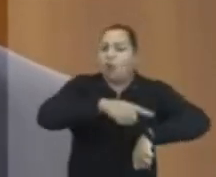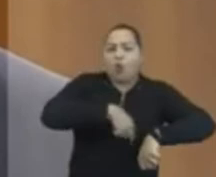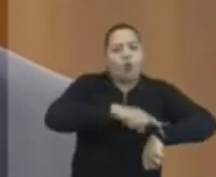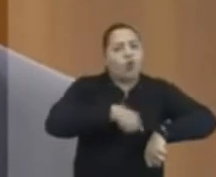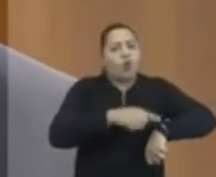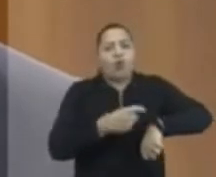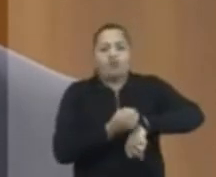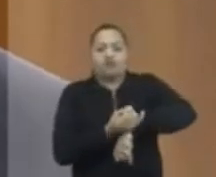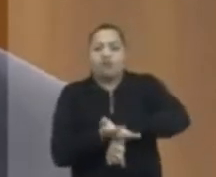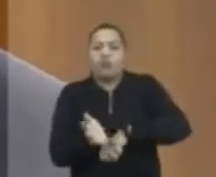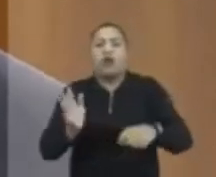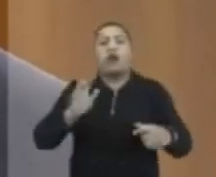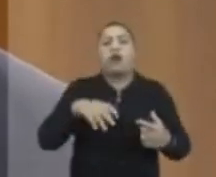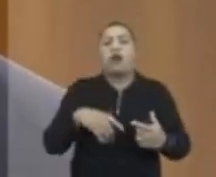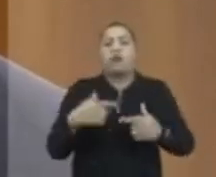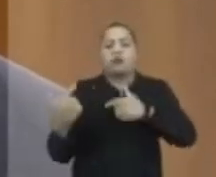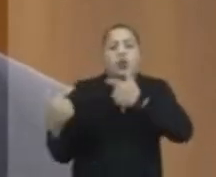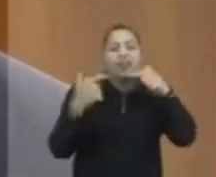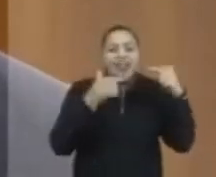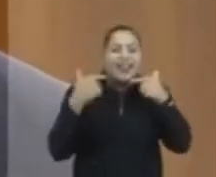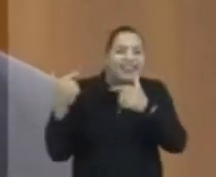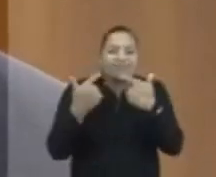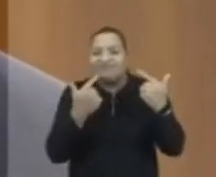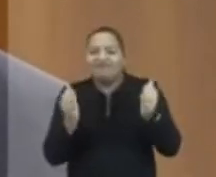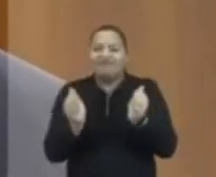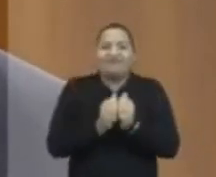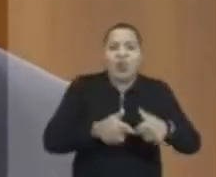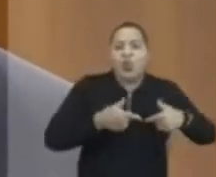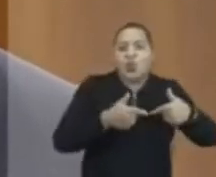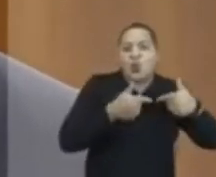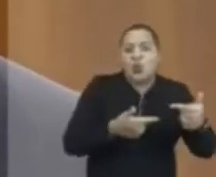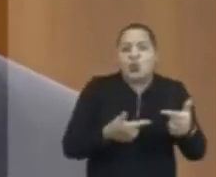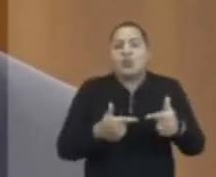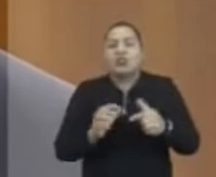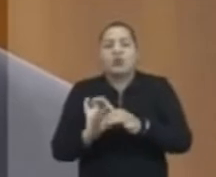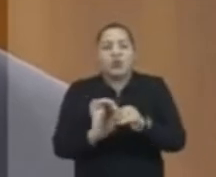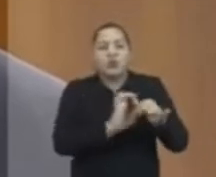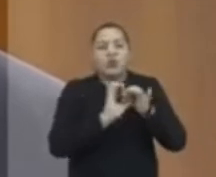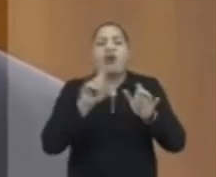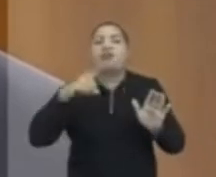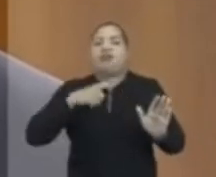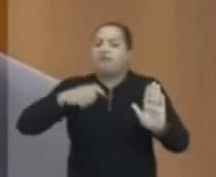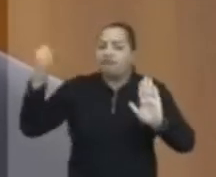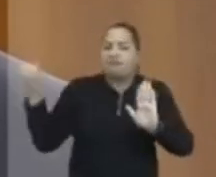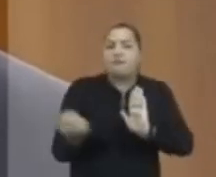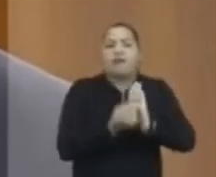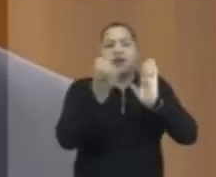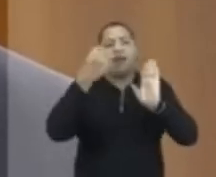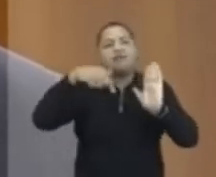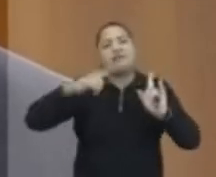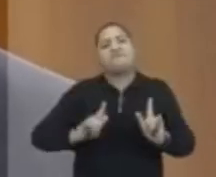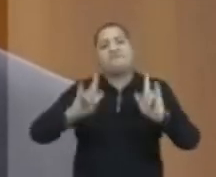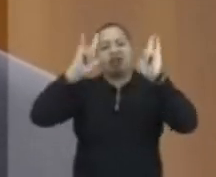trabalhos, quantas risadas, quantas tristezas estão plasmadas, presentes no prédio de